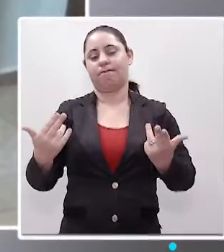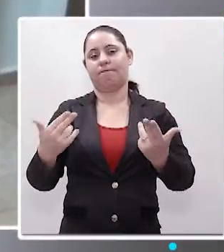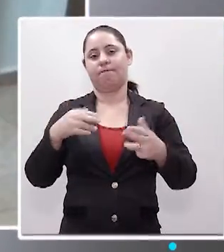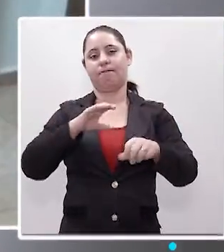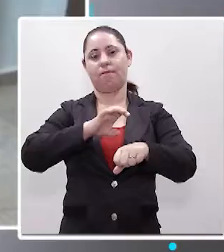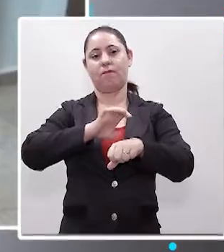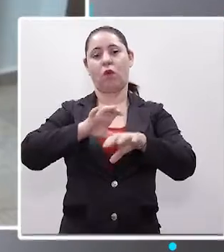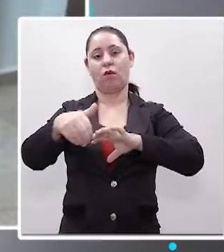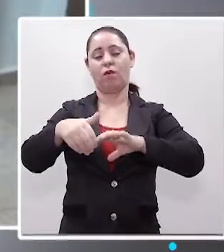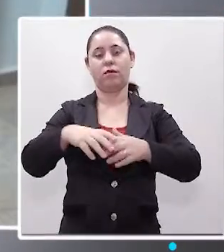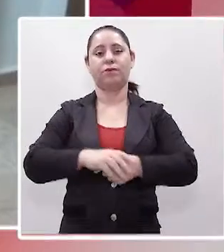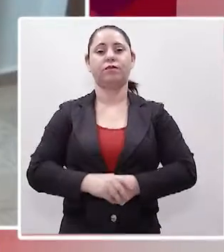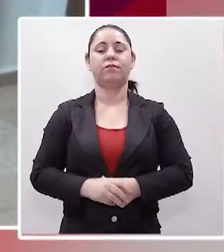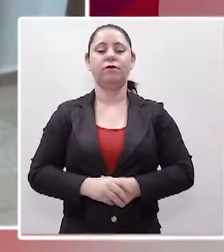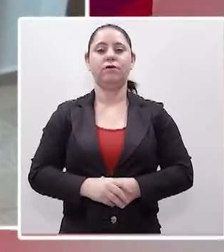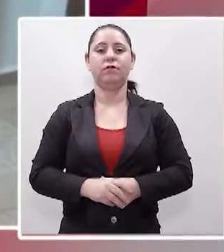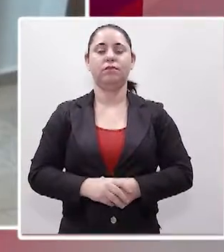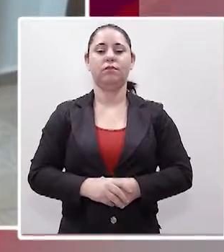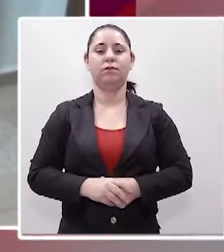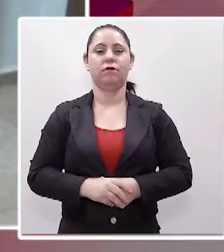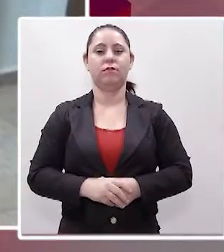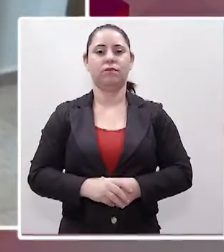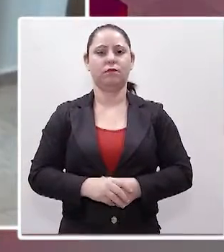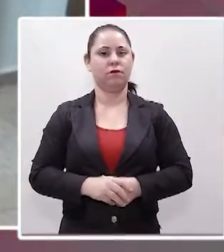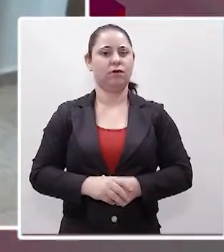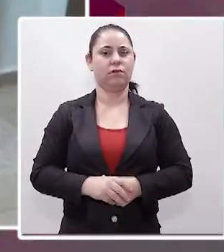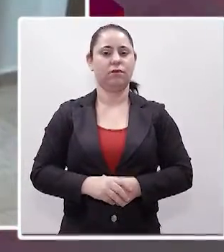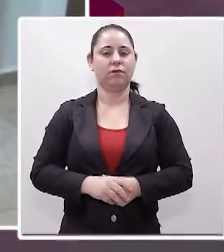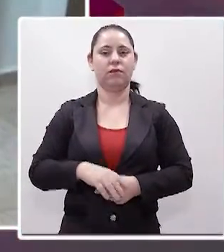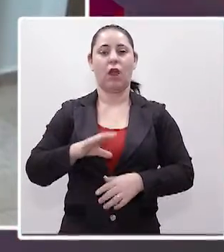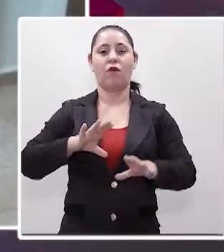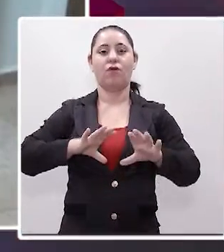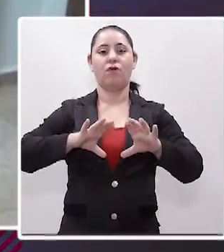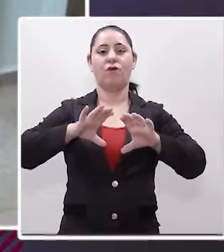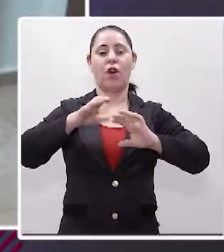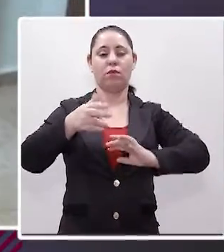alguma coisa, de alguma formação. Isso